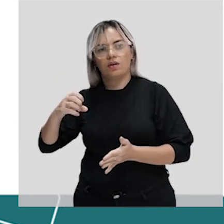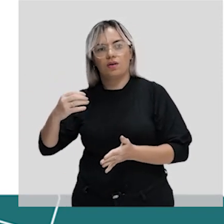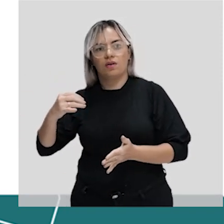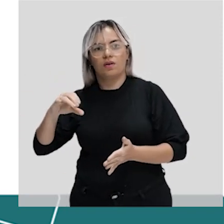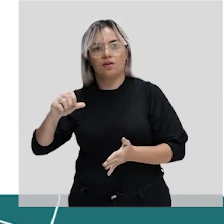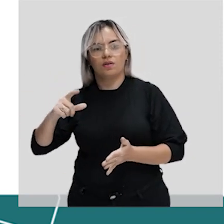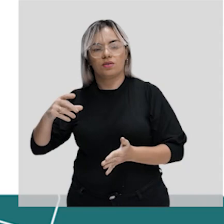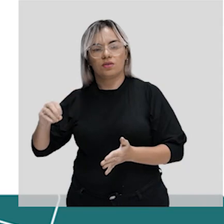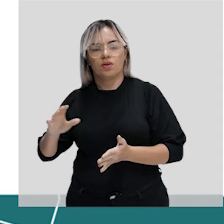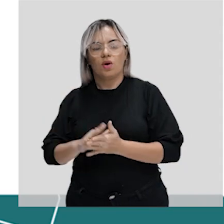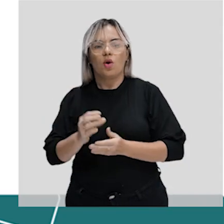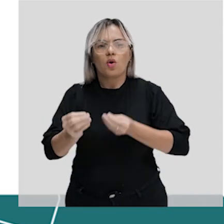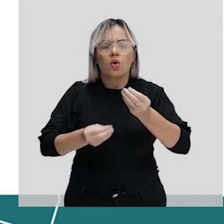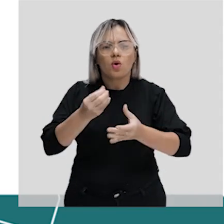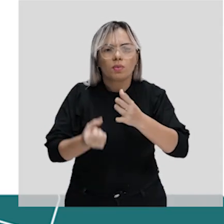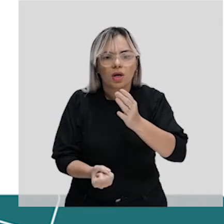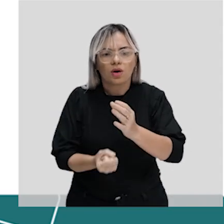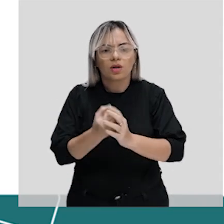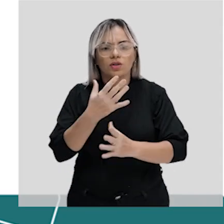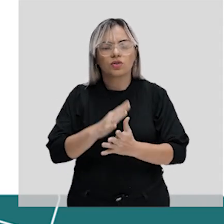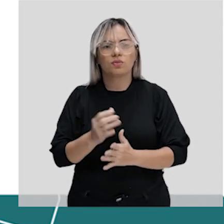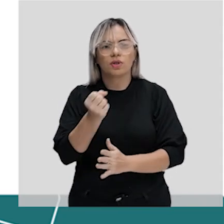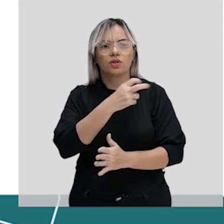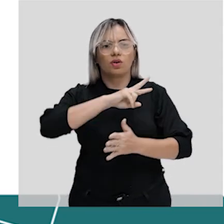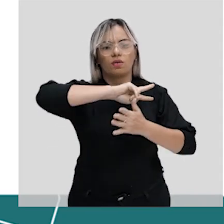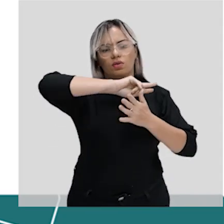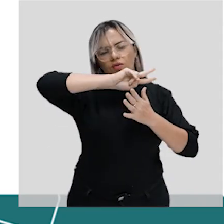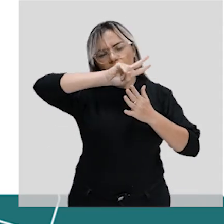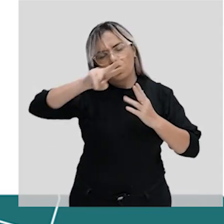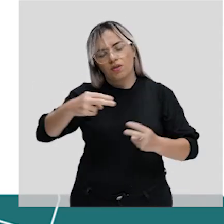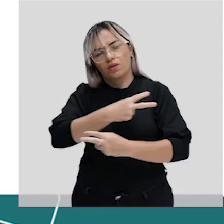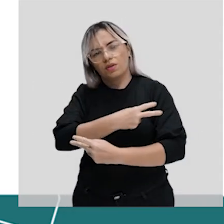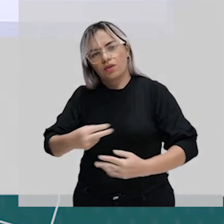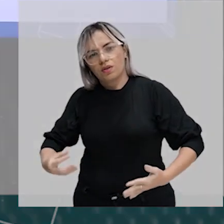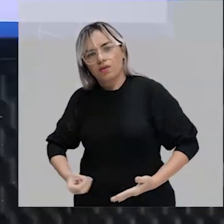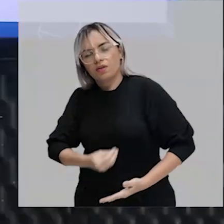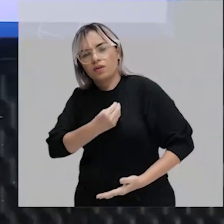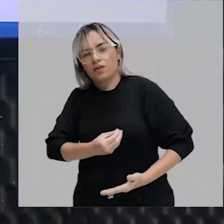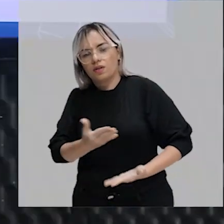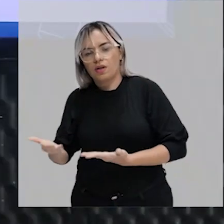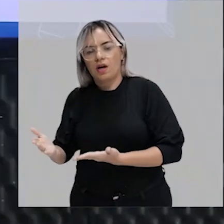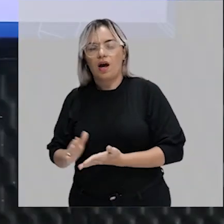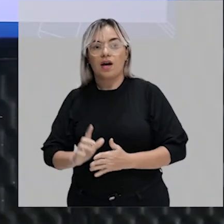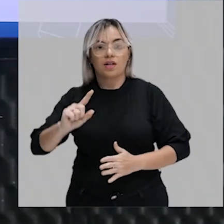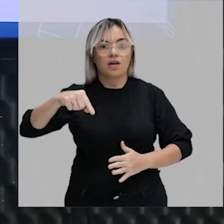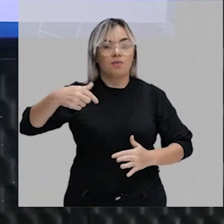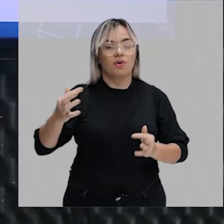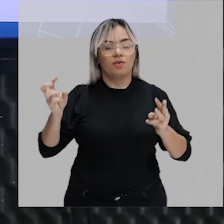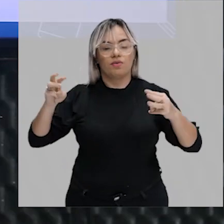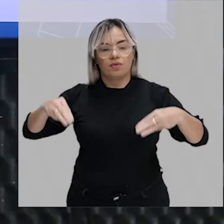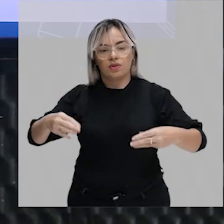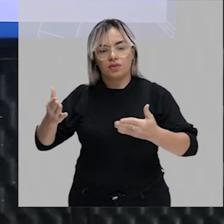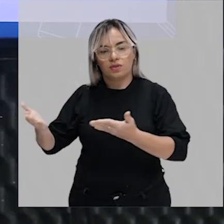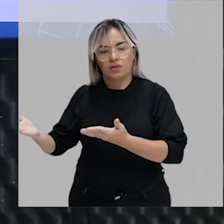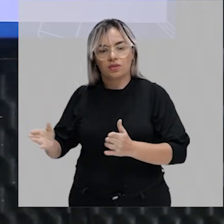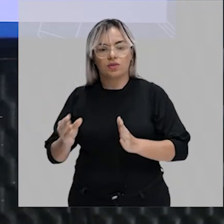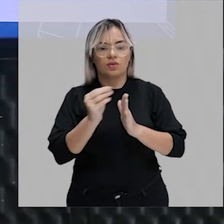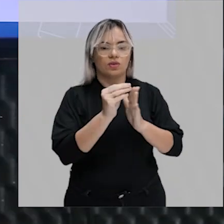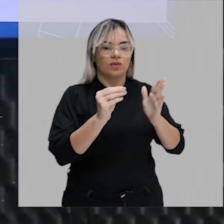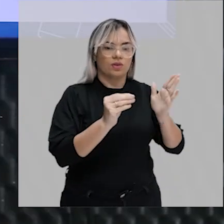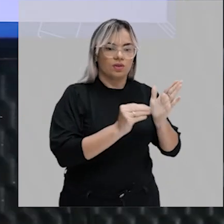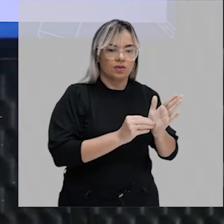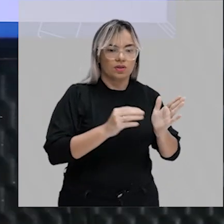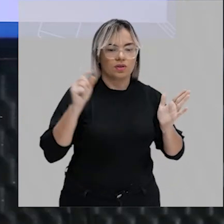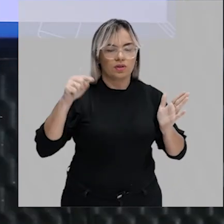espécies, como que se formam novas espécies, e aí depois a gente finaliza aqui. Bem, vocês lembram que no mecanismo